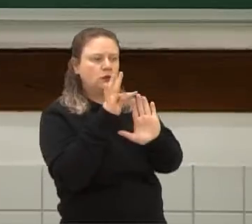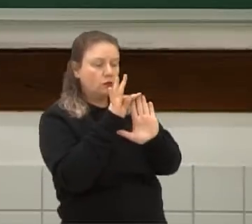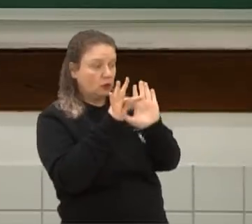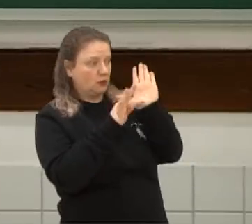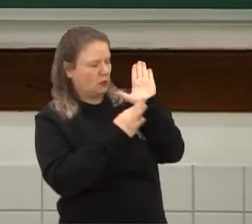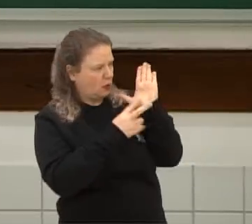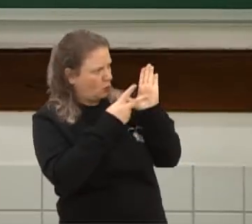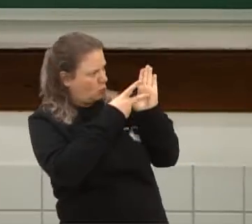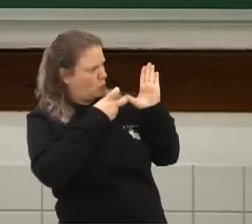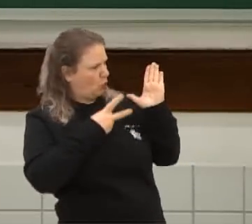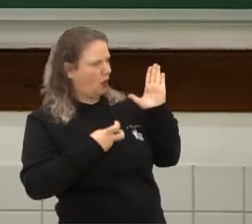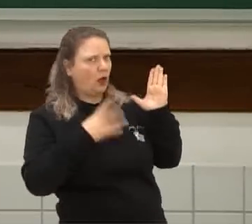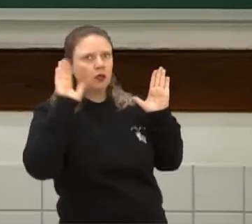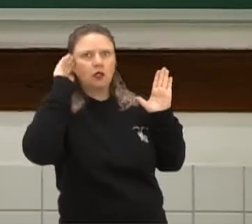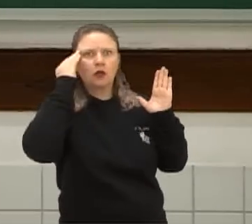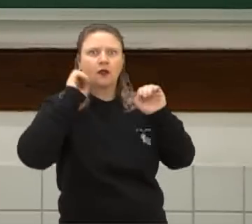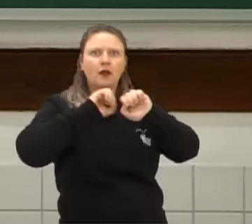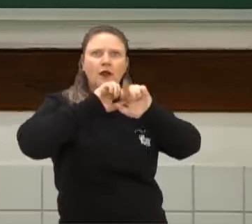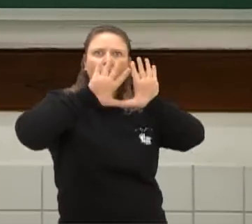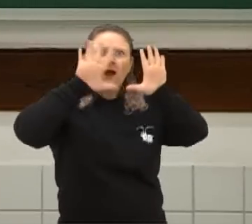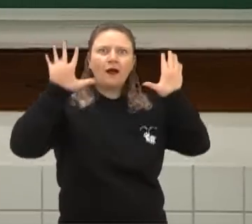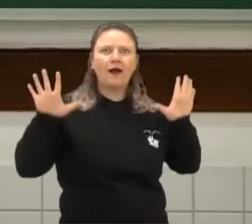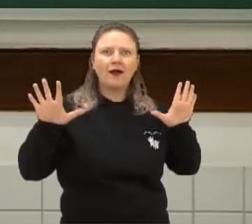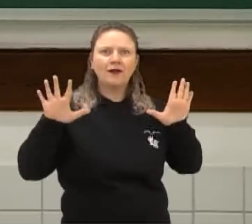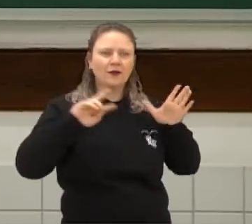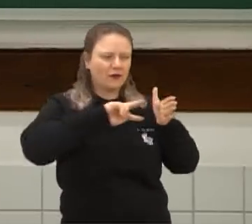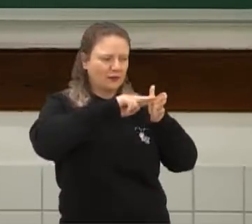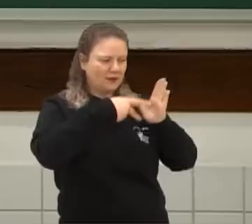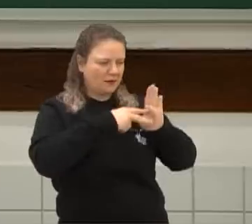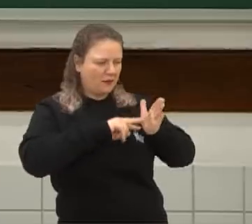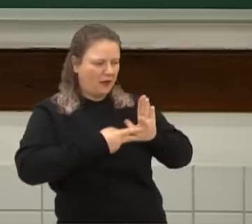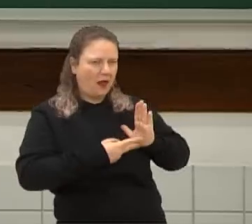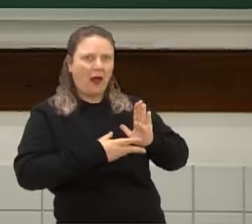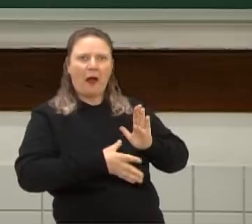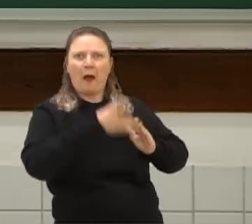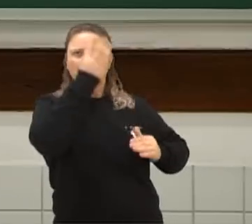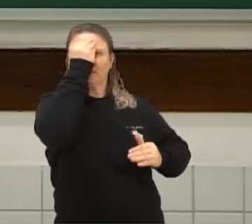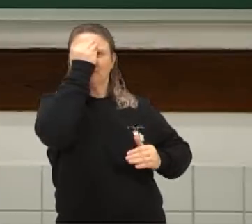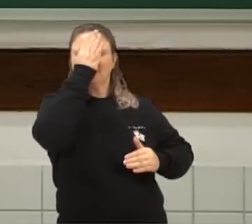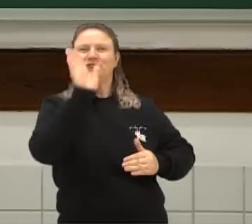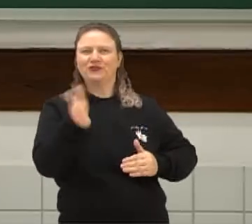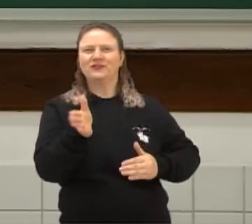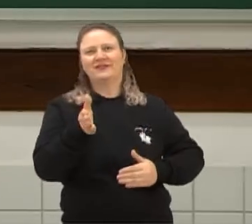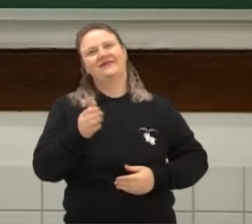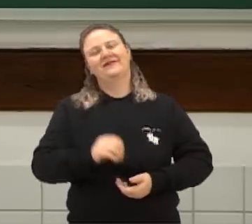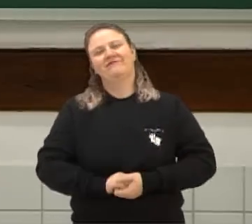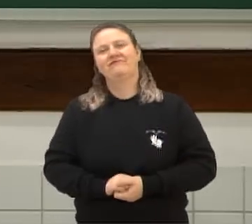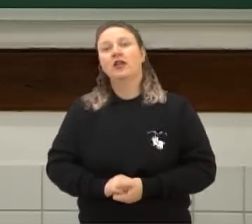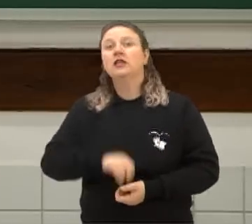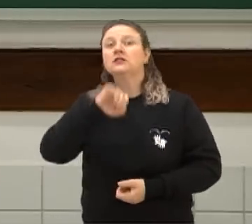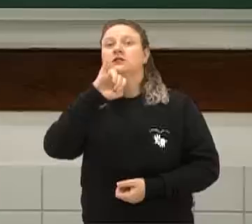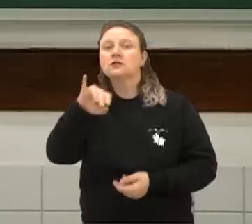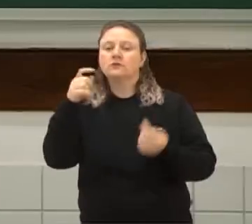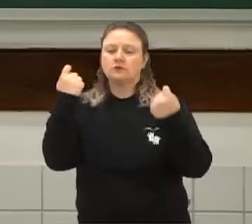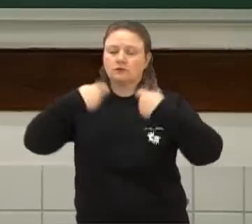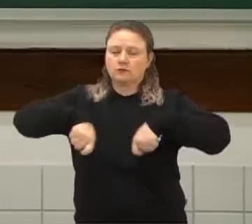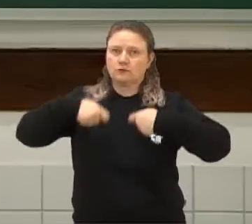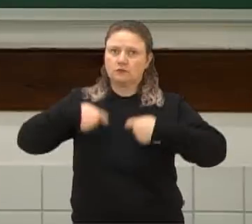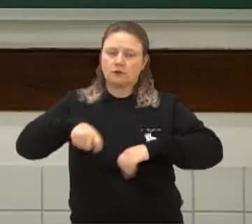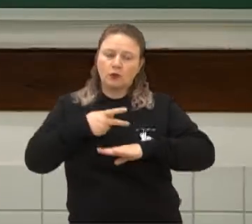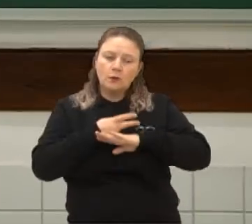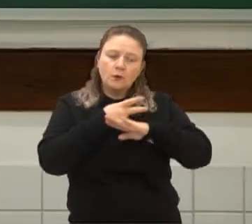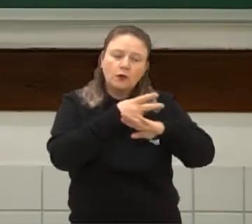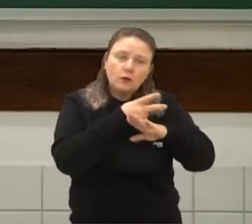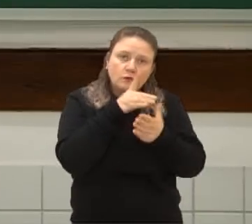entender, de compreender, porque vocês já viram o significado das palavrinhas, ok? Então, se houver necessidade, você vai consultar o